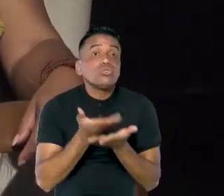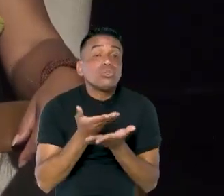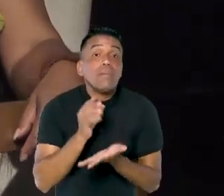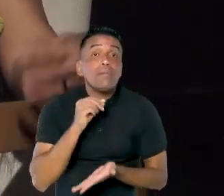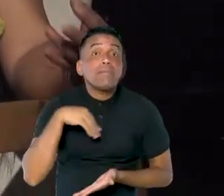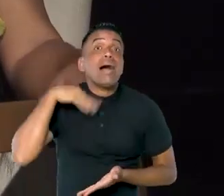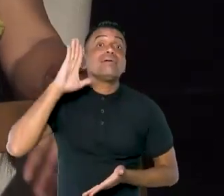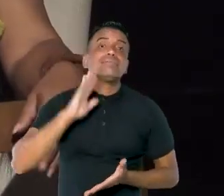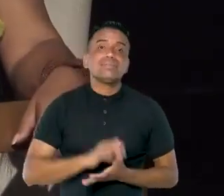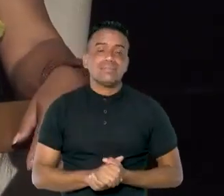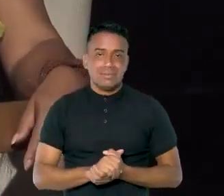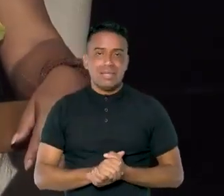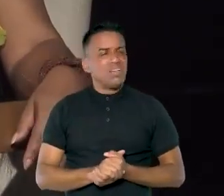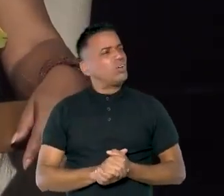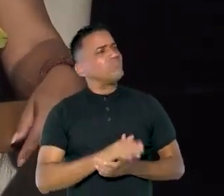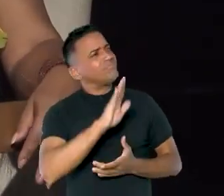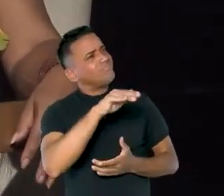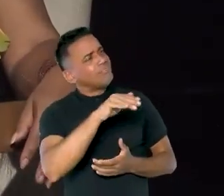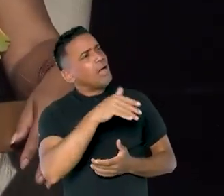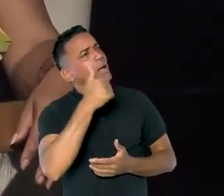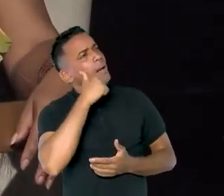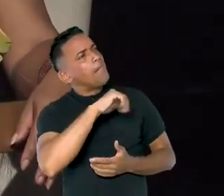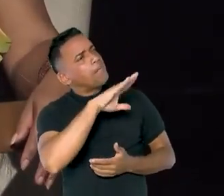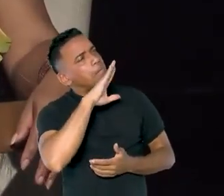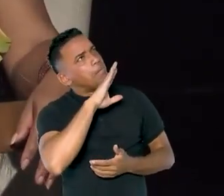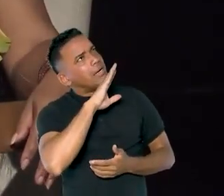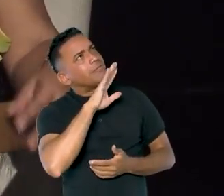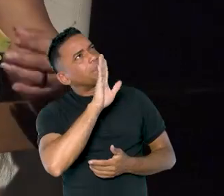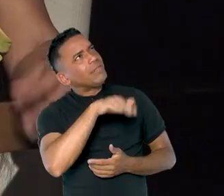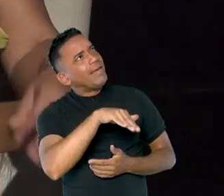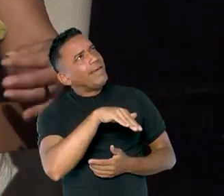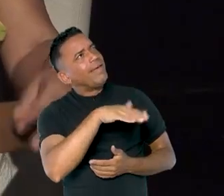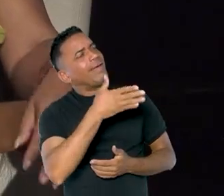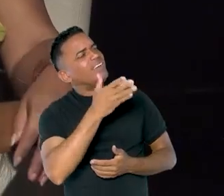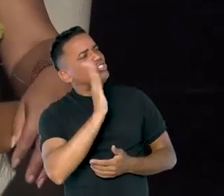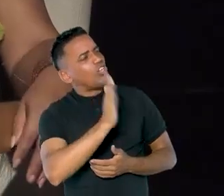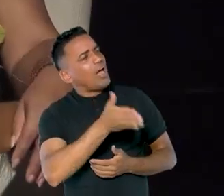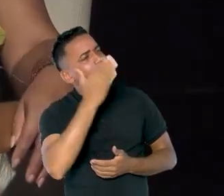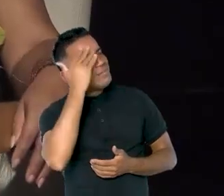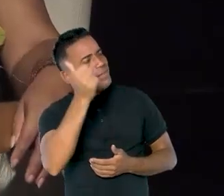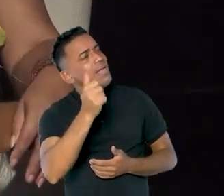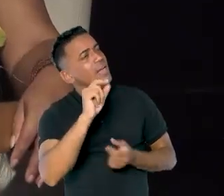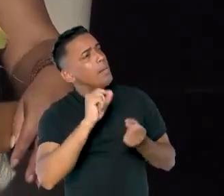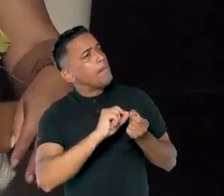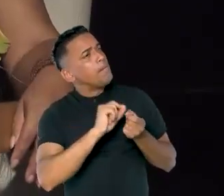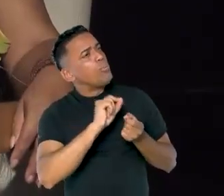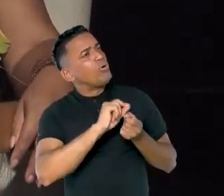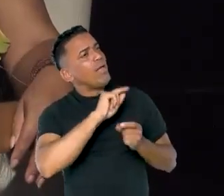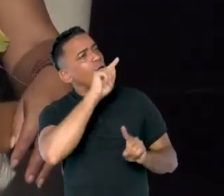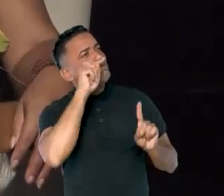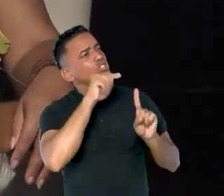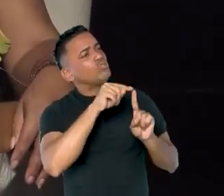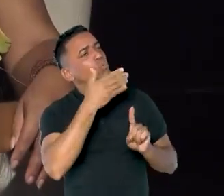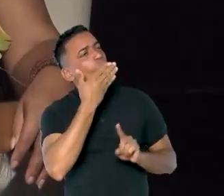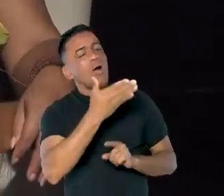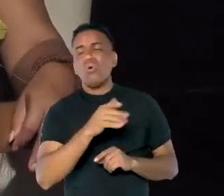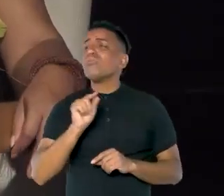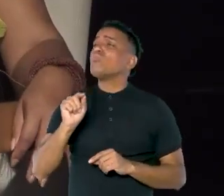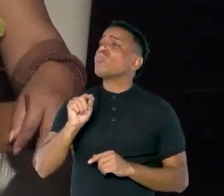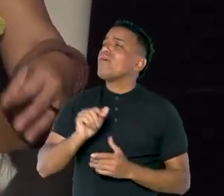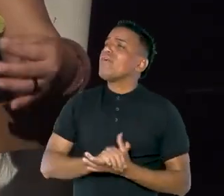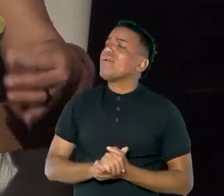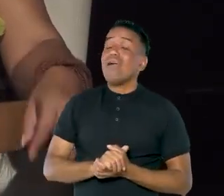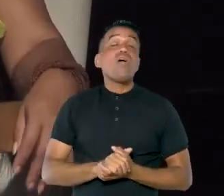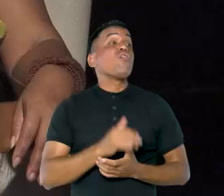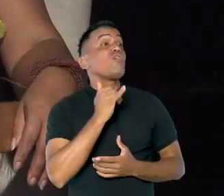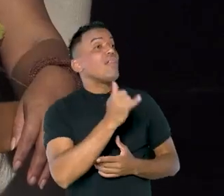dizia, né? Aí eu falei assim para ela: mãe, mas eu já sei o que eu estou fazendo. Aí ela falou assim: o quê? Eu